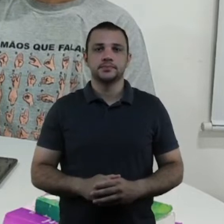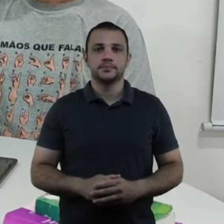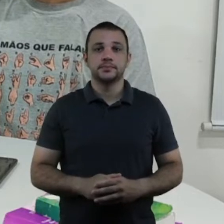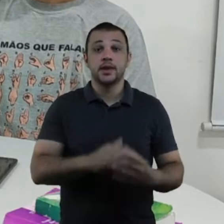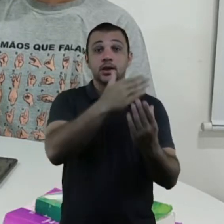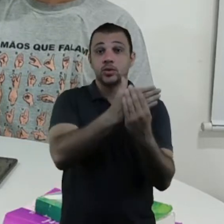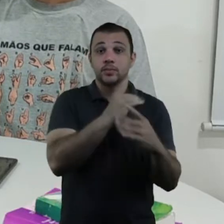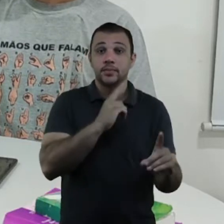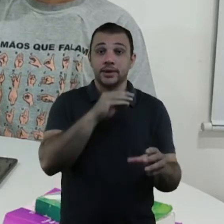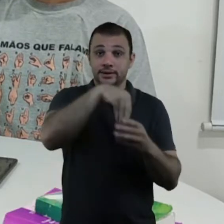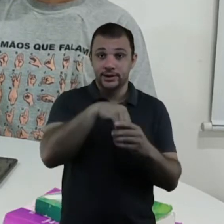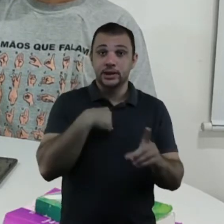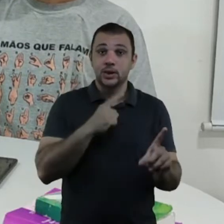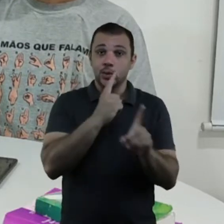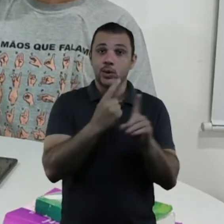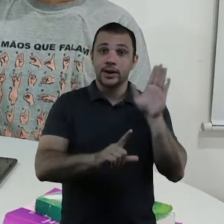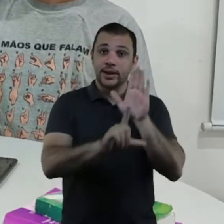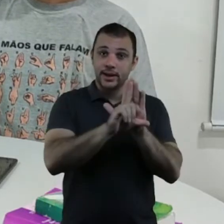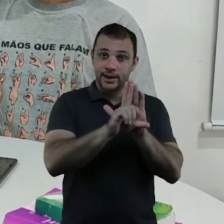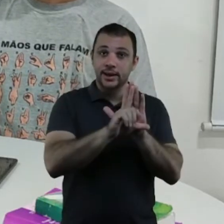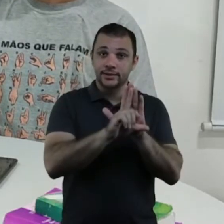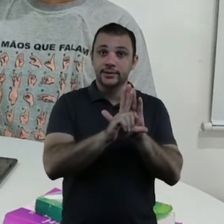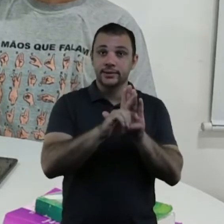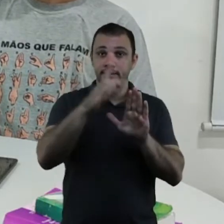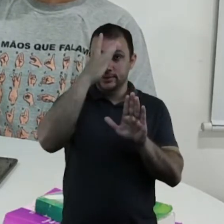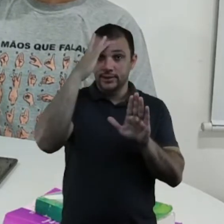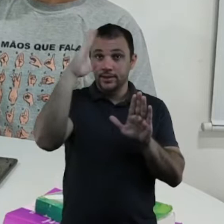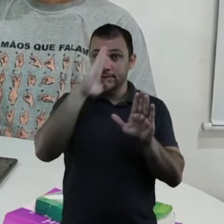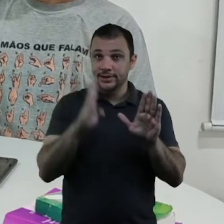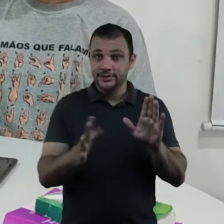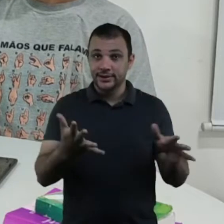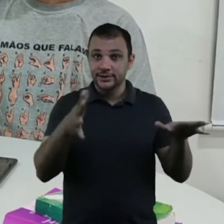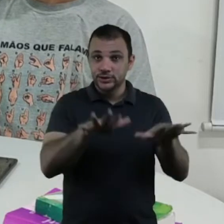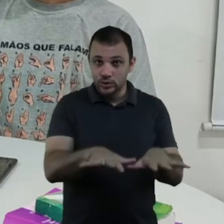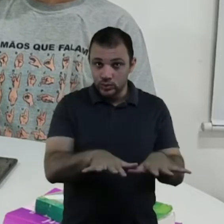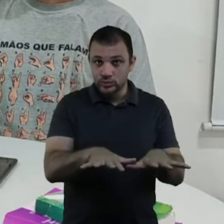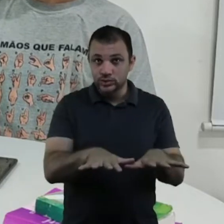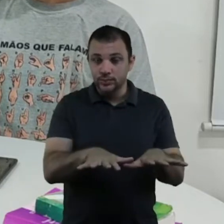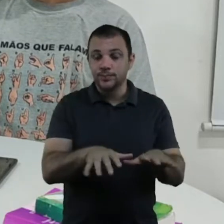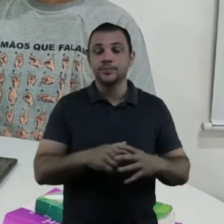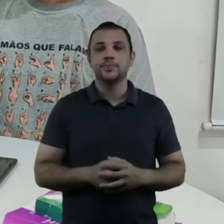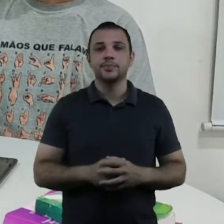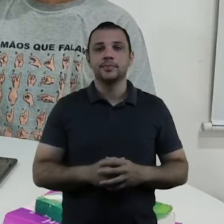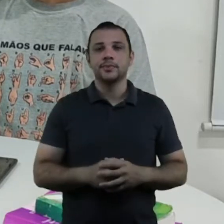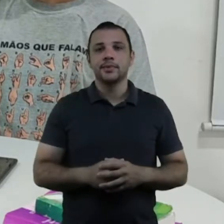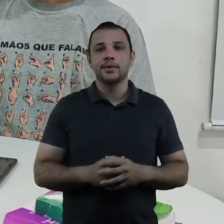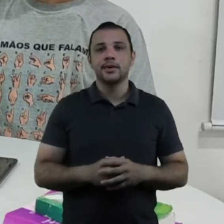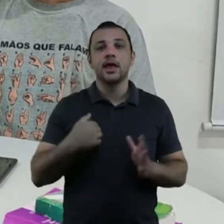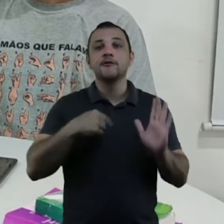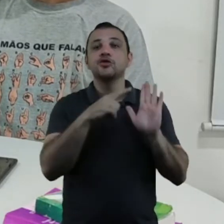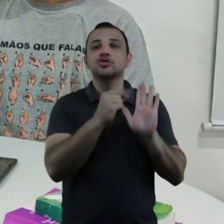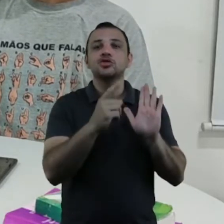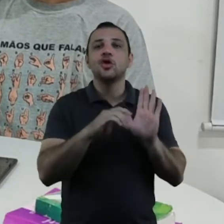Aí eu estou aqui com o Estatuto da Pessoa com Deficiência, que está aberto aqui justamente no dispositivo que eu expliquei lá no início da minha